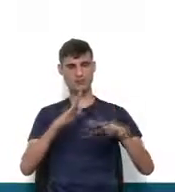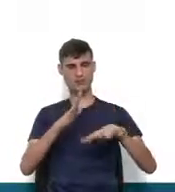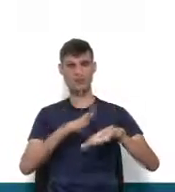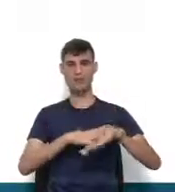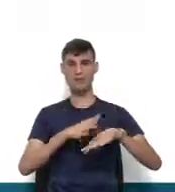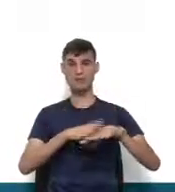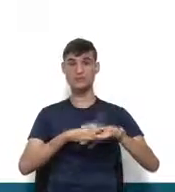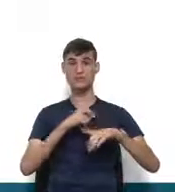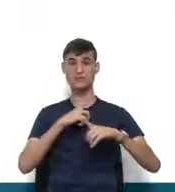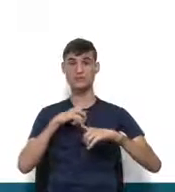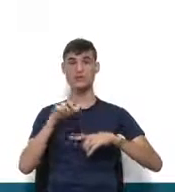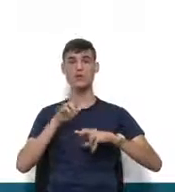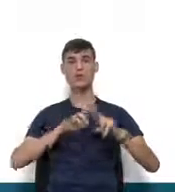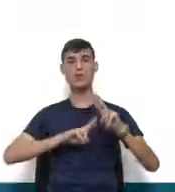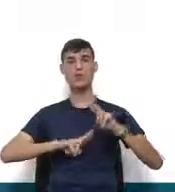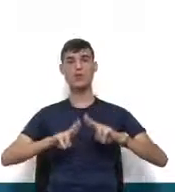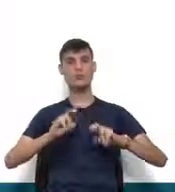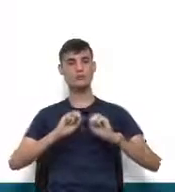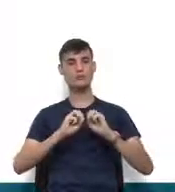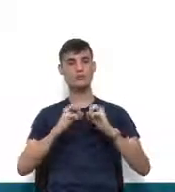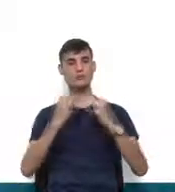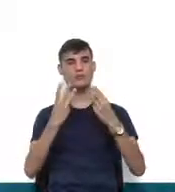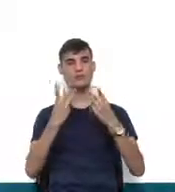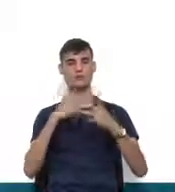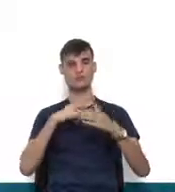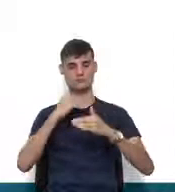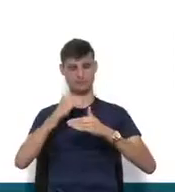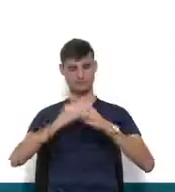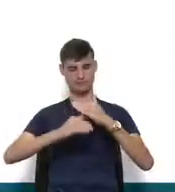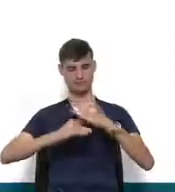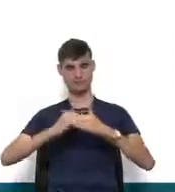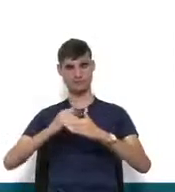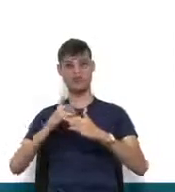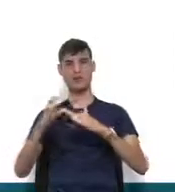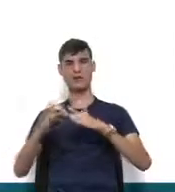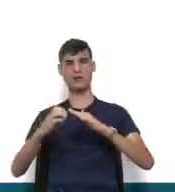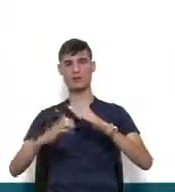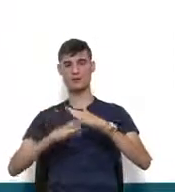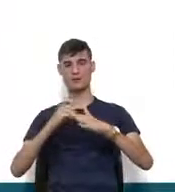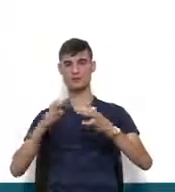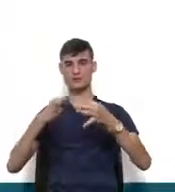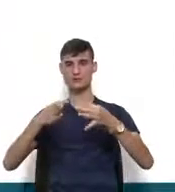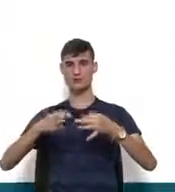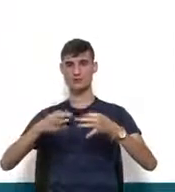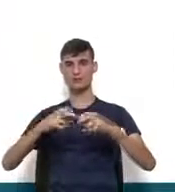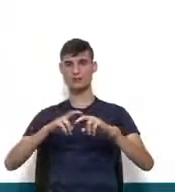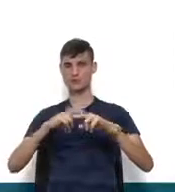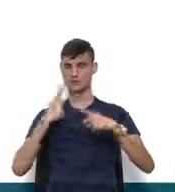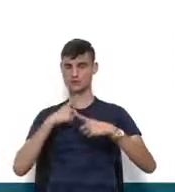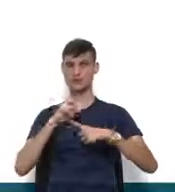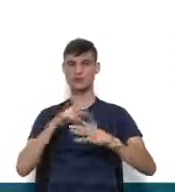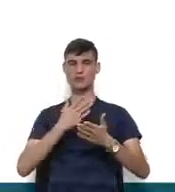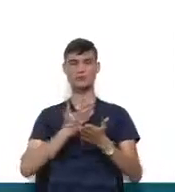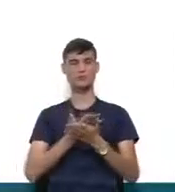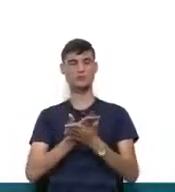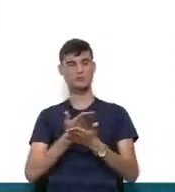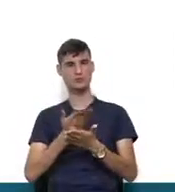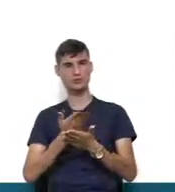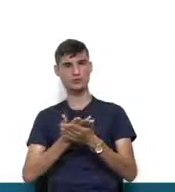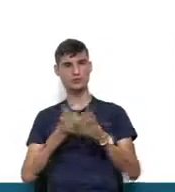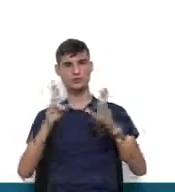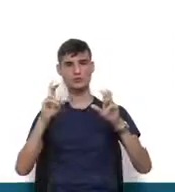que serão adotadas pelo software a ser desenvolvido pela empresa atendida. Então, nós vamos fazer estudos